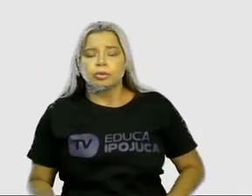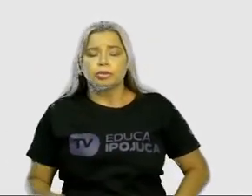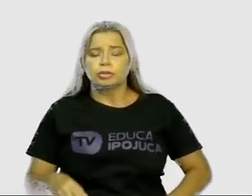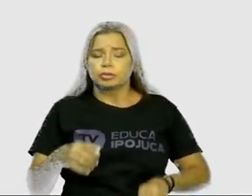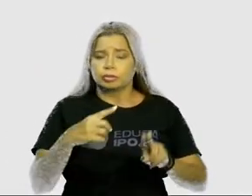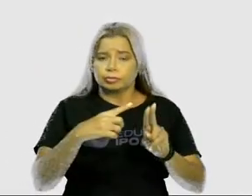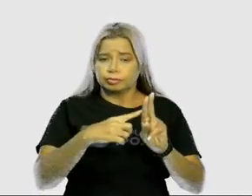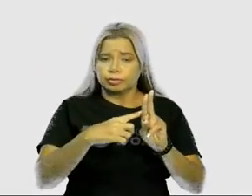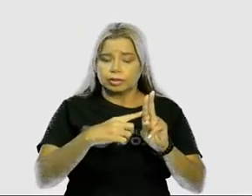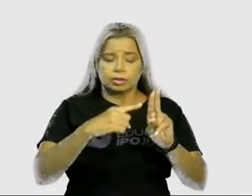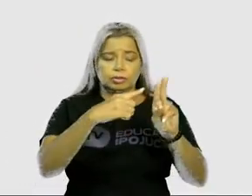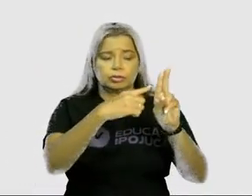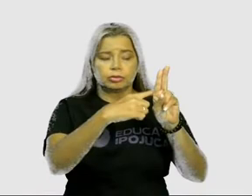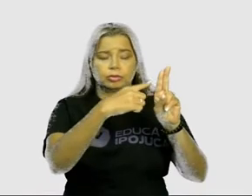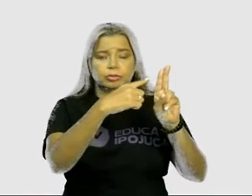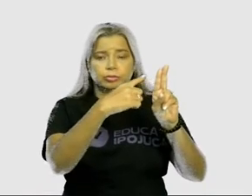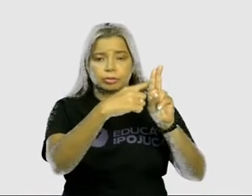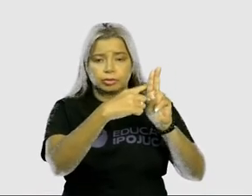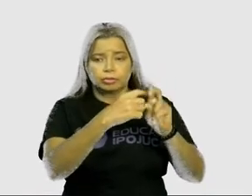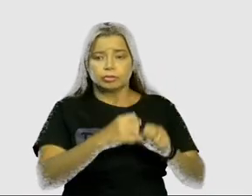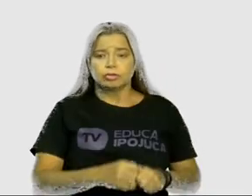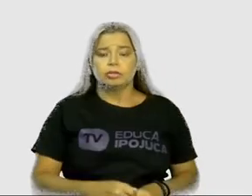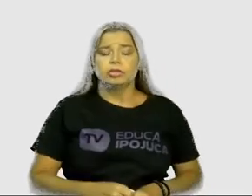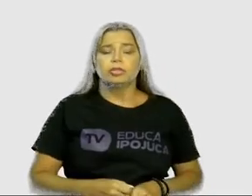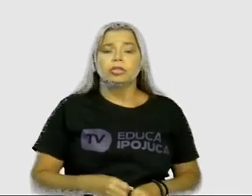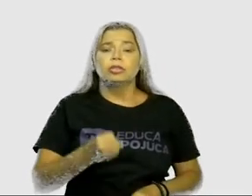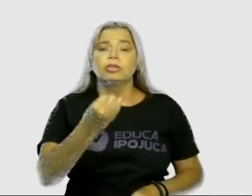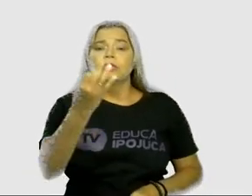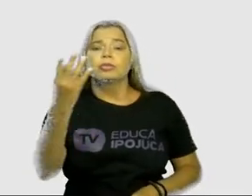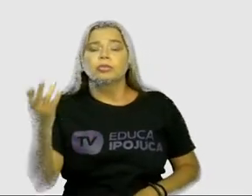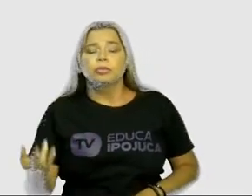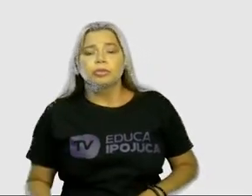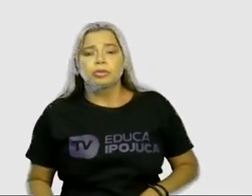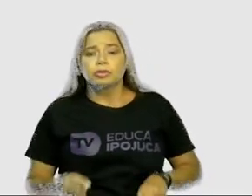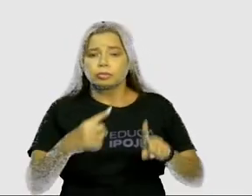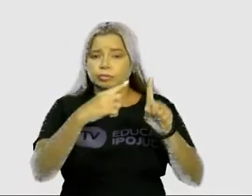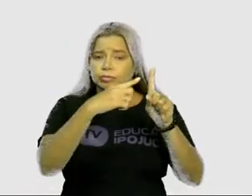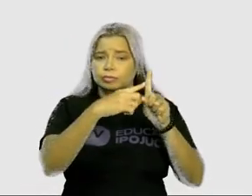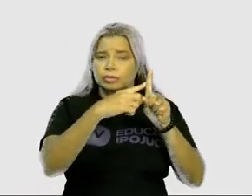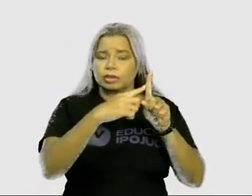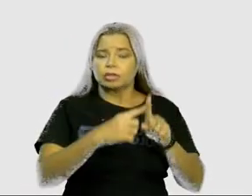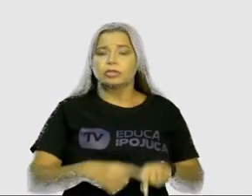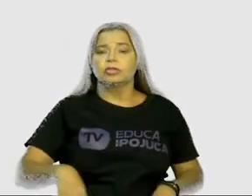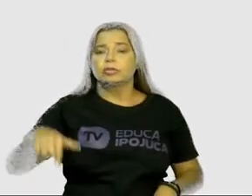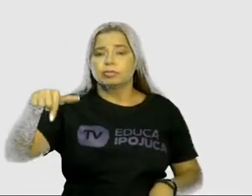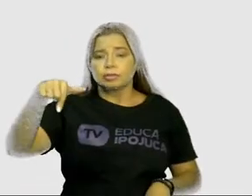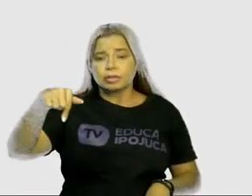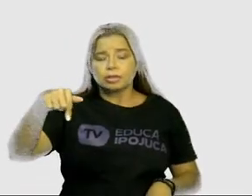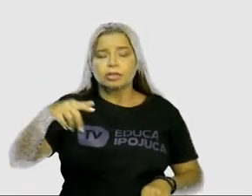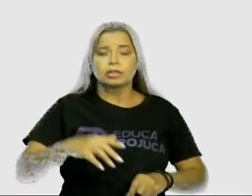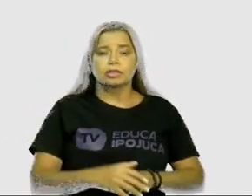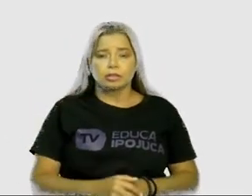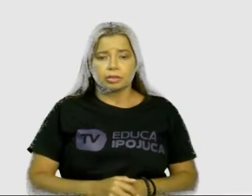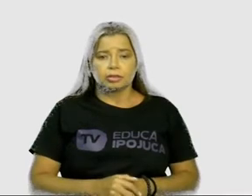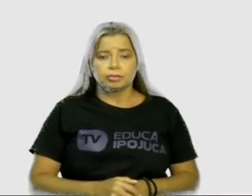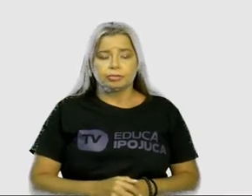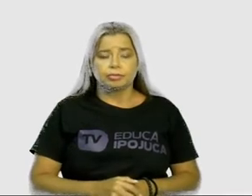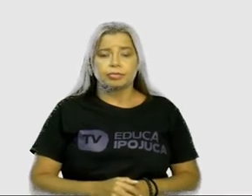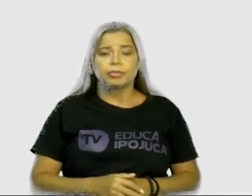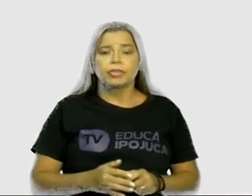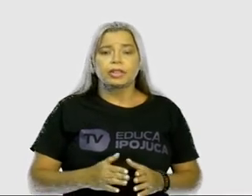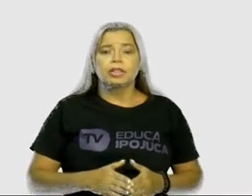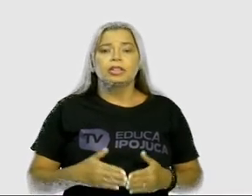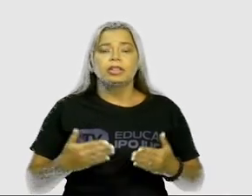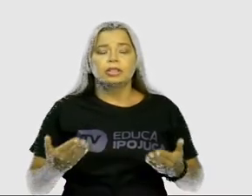e quantas unidades 7 unidades somando duas dezenas e 7 unidades da a composição de